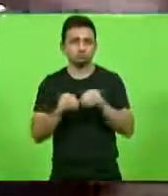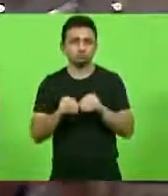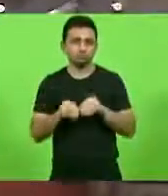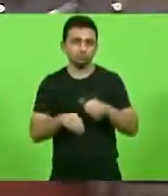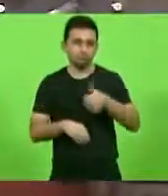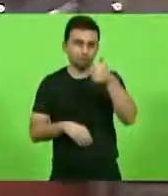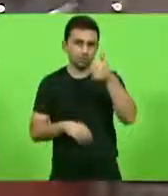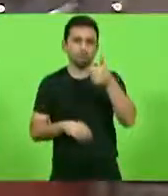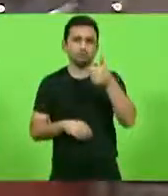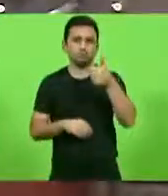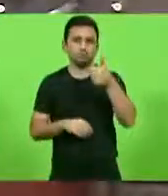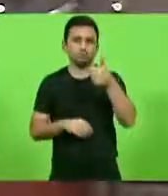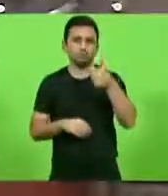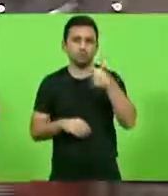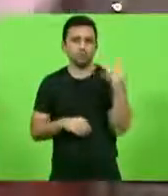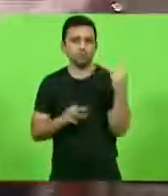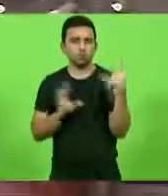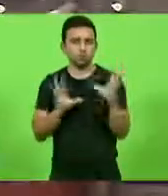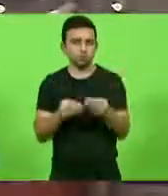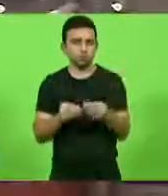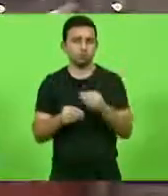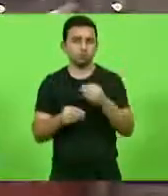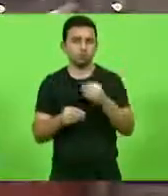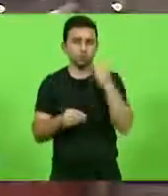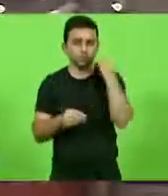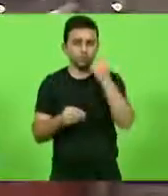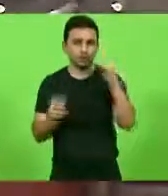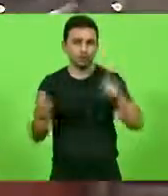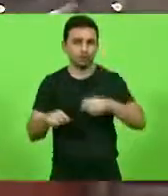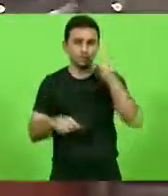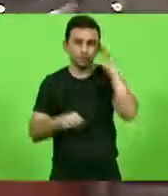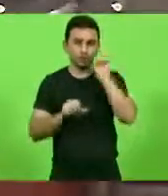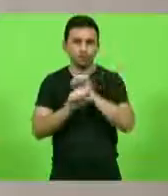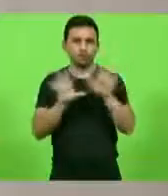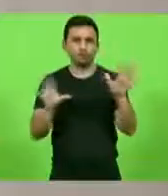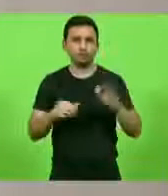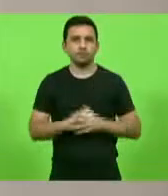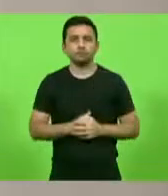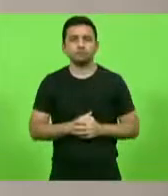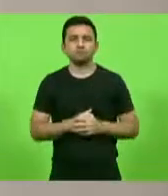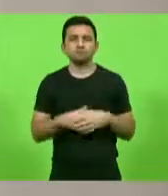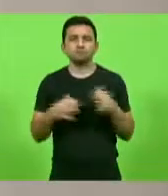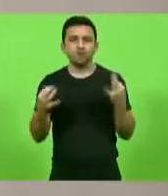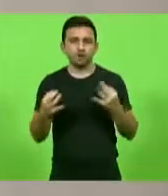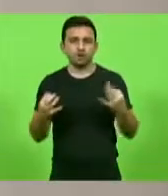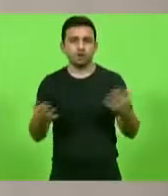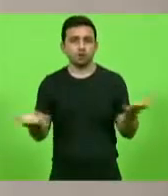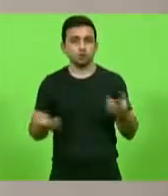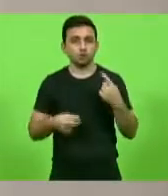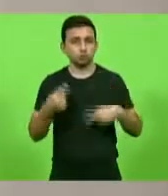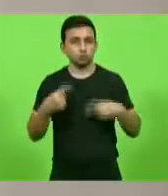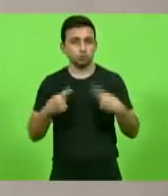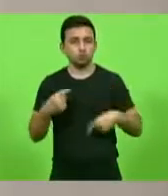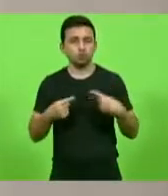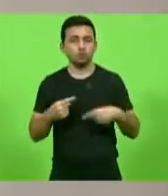condição dos deputados entenderem bem. Seria o requerimento que eu faço, senhor presidente. Perfeitamente. Então, estamos em discussão também o